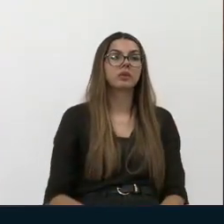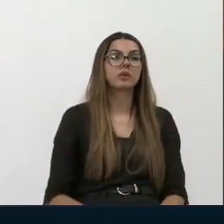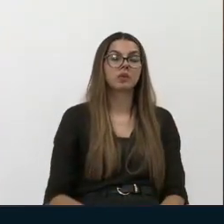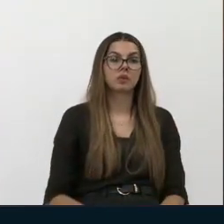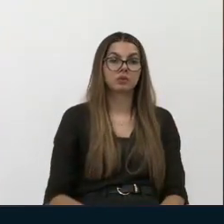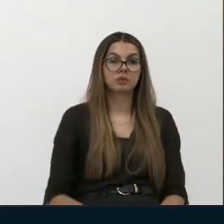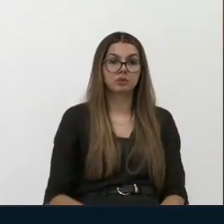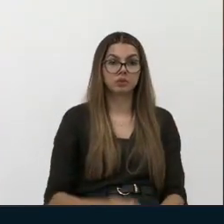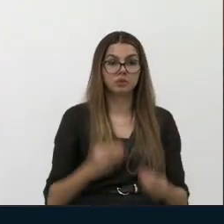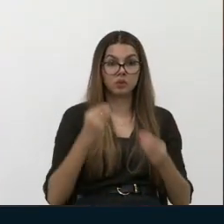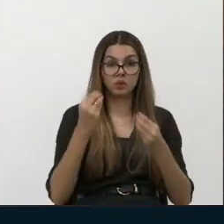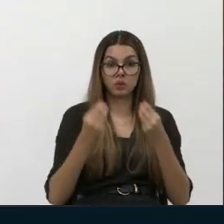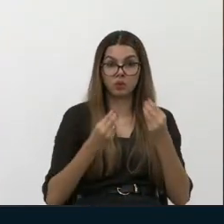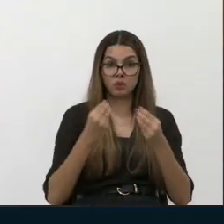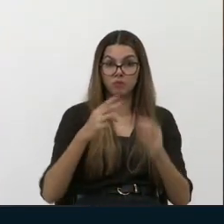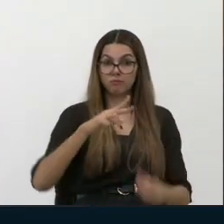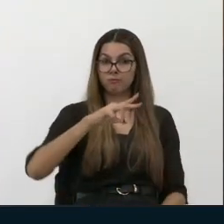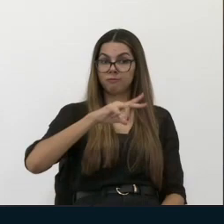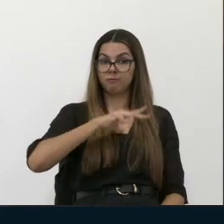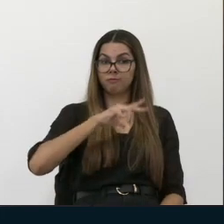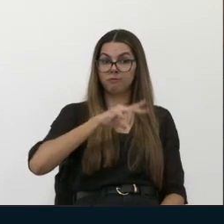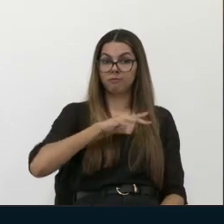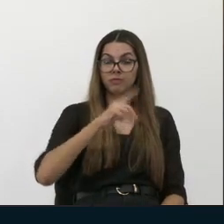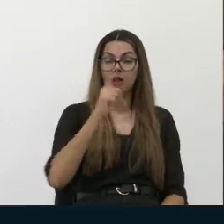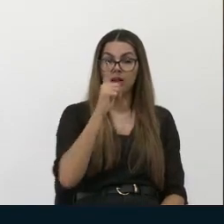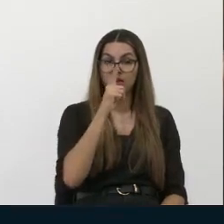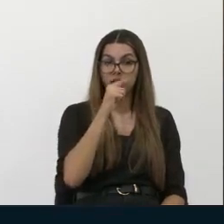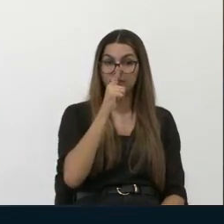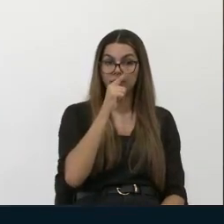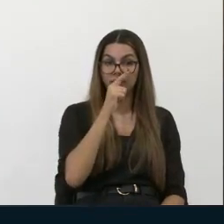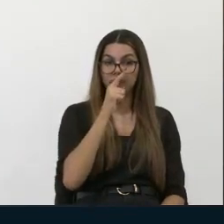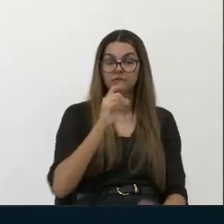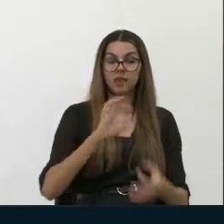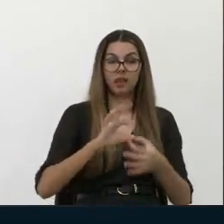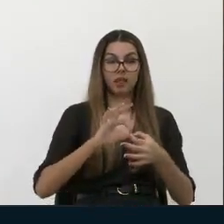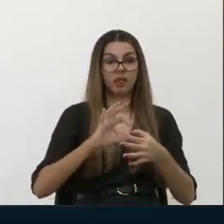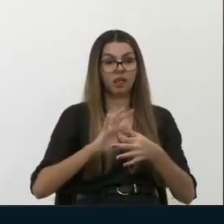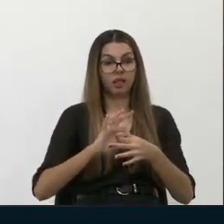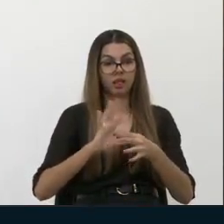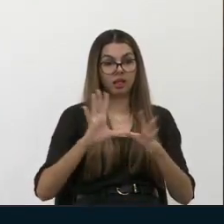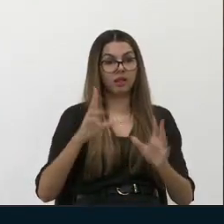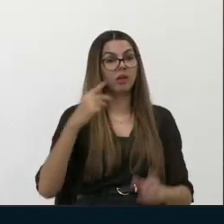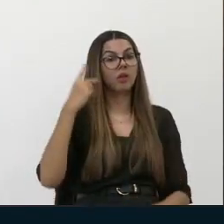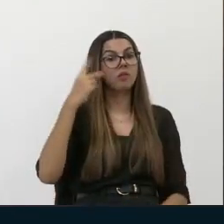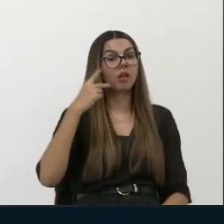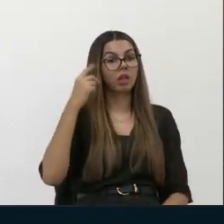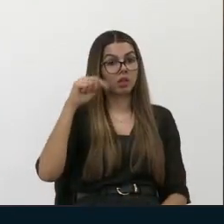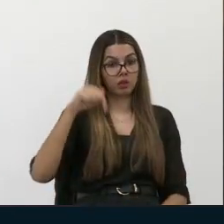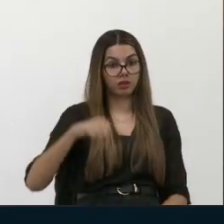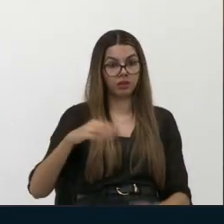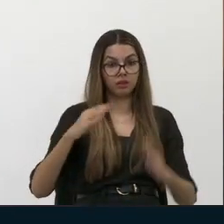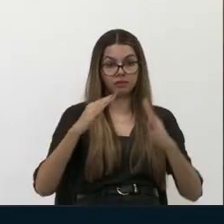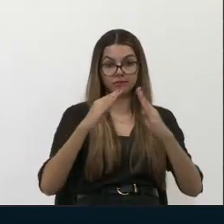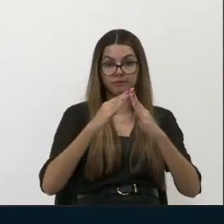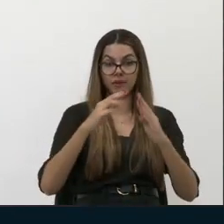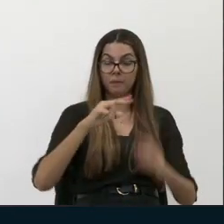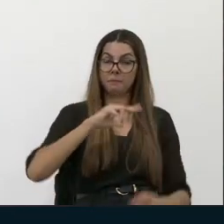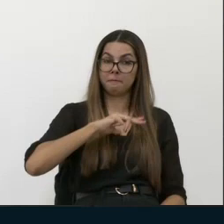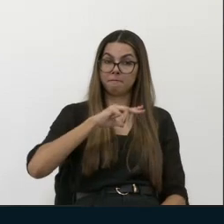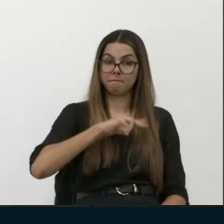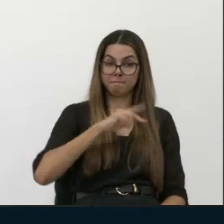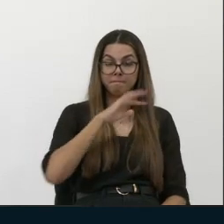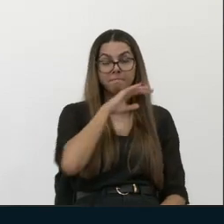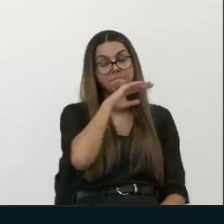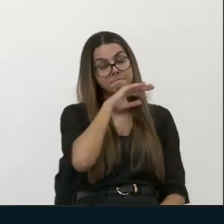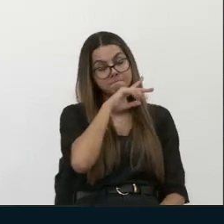como essa privatização da Sabesp, essa autorização dos vereadores dessa casa para privatização da Sabesp vai ser ruim